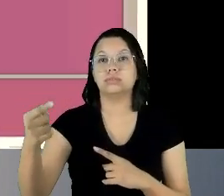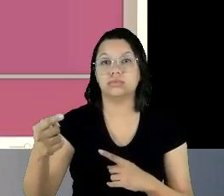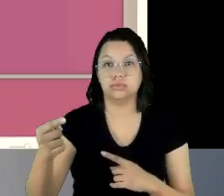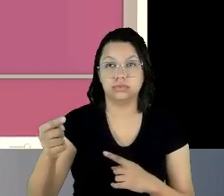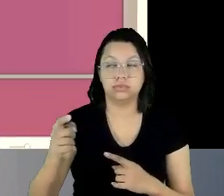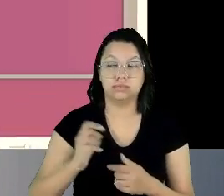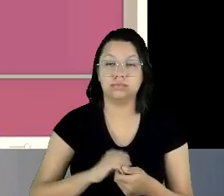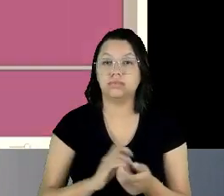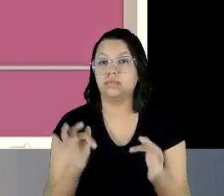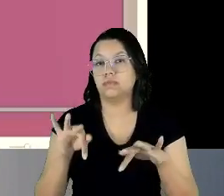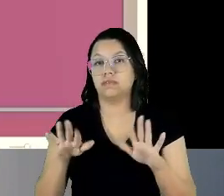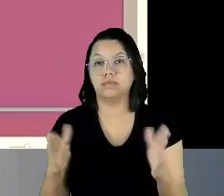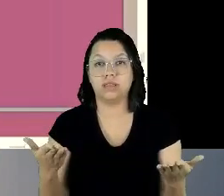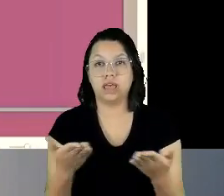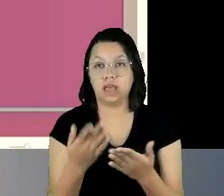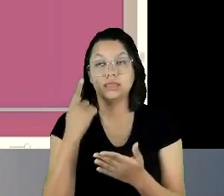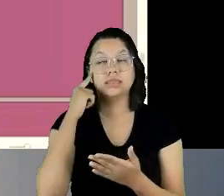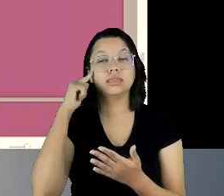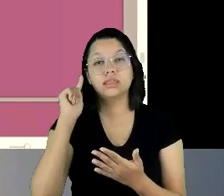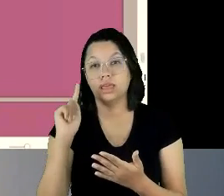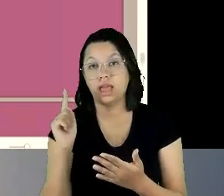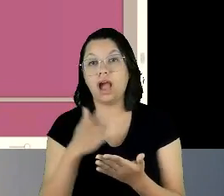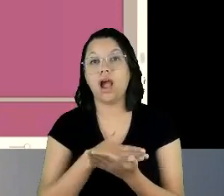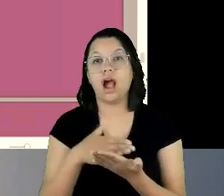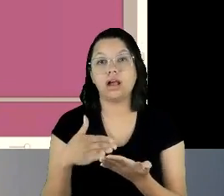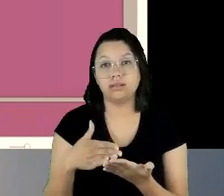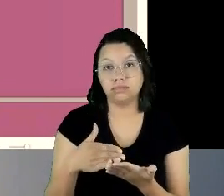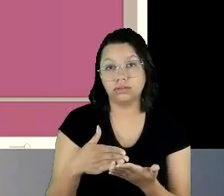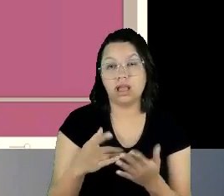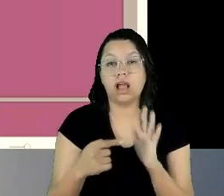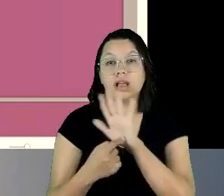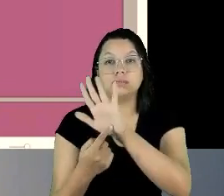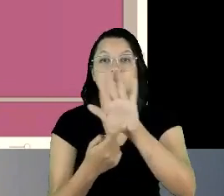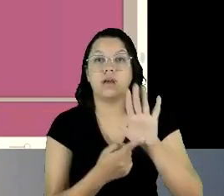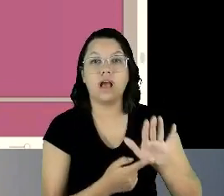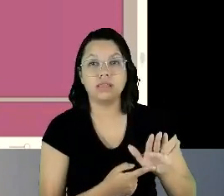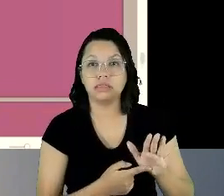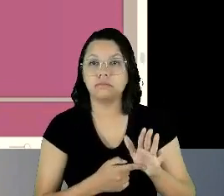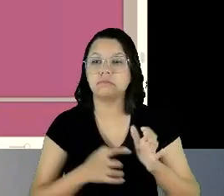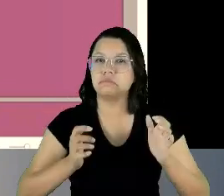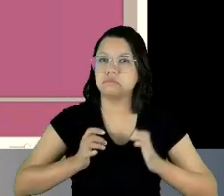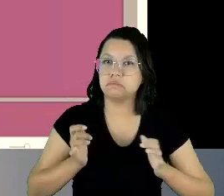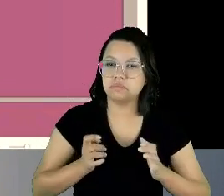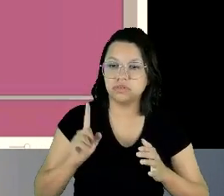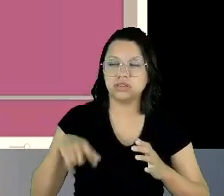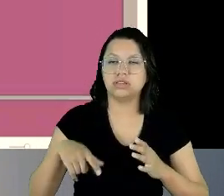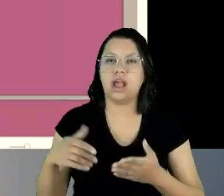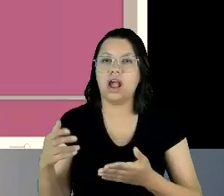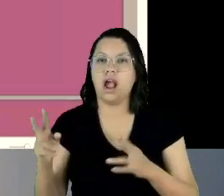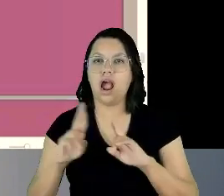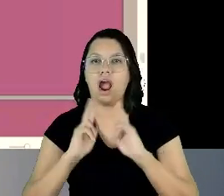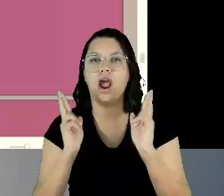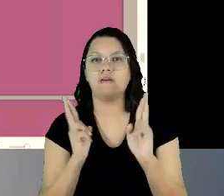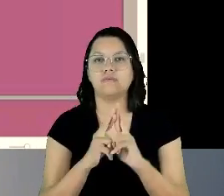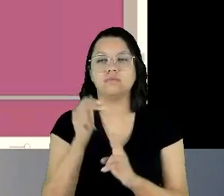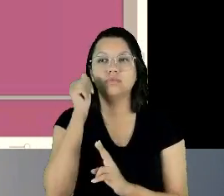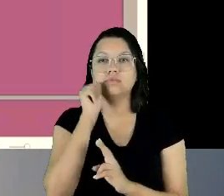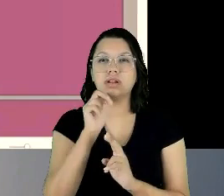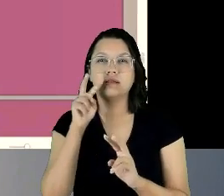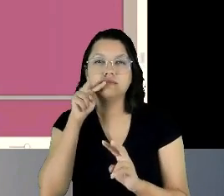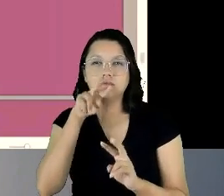depois, enfim, essa foi a ideia inicial, e isso mostra a riqueza que é reunir mulheres de